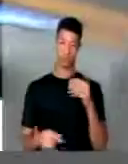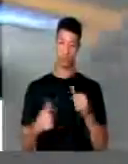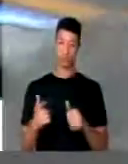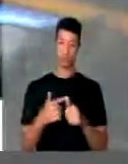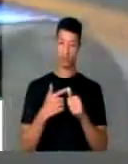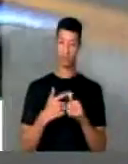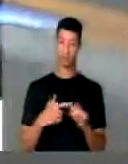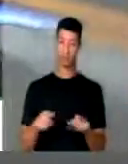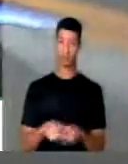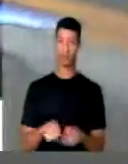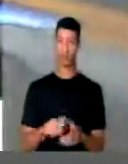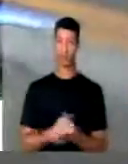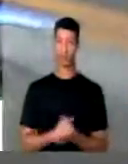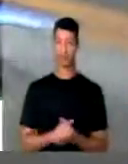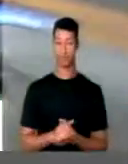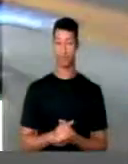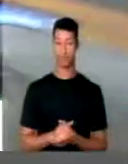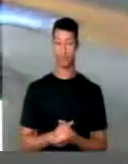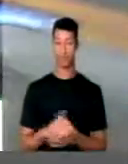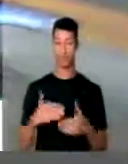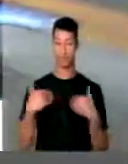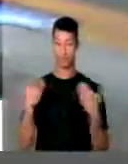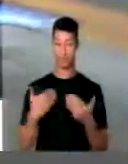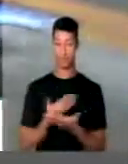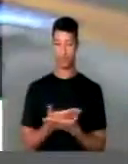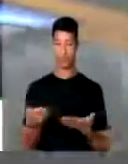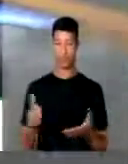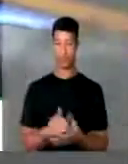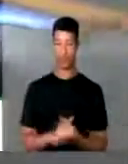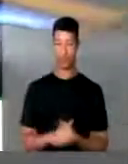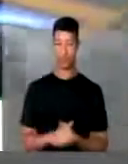primeiros lugares. É okay. Mais motivo de alegria para todos nós comemorar. Obrigado. Joaquim,